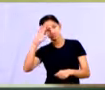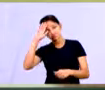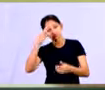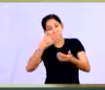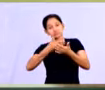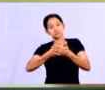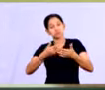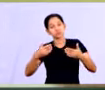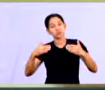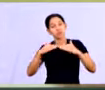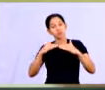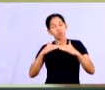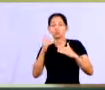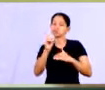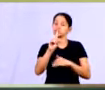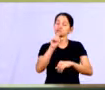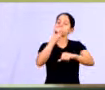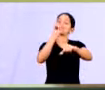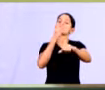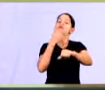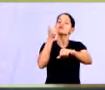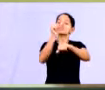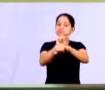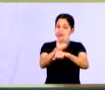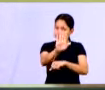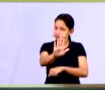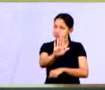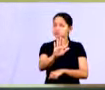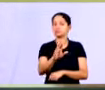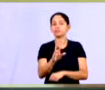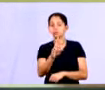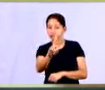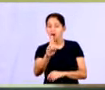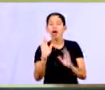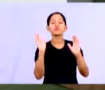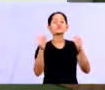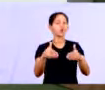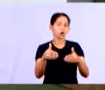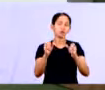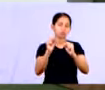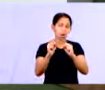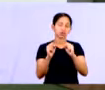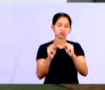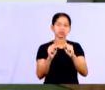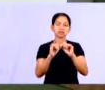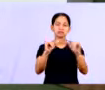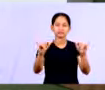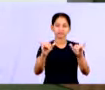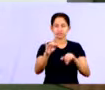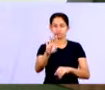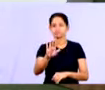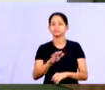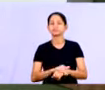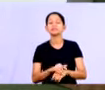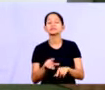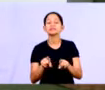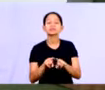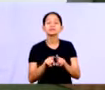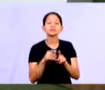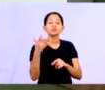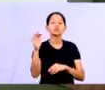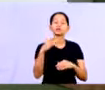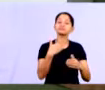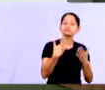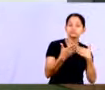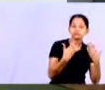isso. Por gentileza, aguardem notícias sobre isso no fórum, né? Ok, pessoal. E fora essa situação, professora, alguma